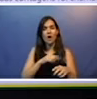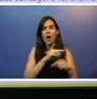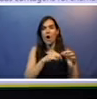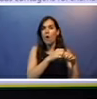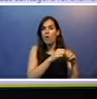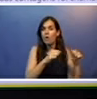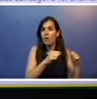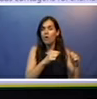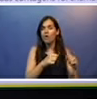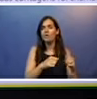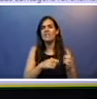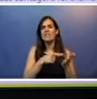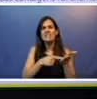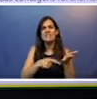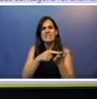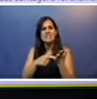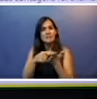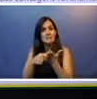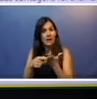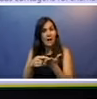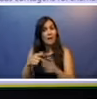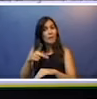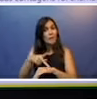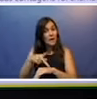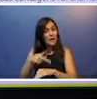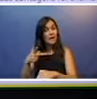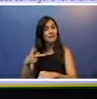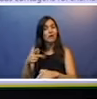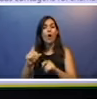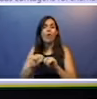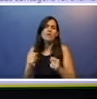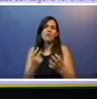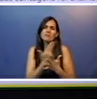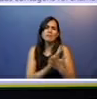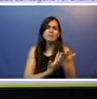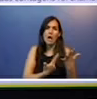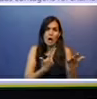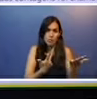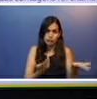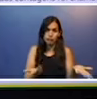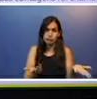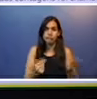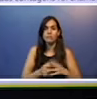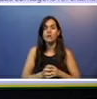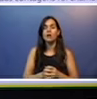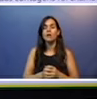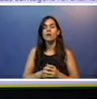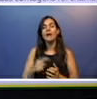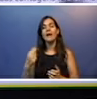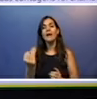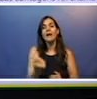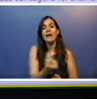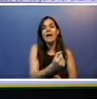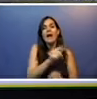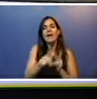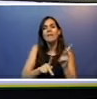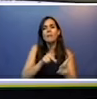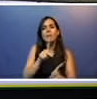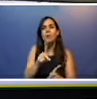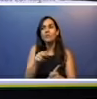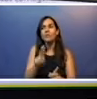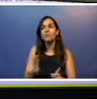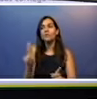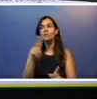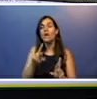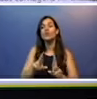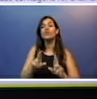em ossos e pedras, criar desenho ou símbolos. Cada povo utilizava uma maneira diferente. Vamos